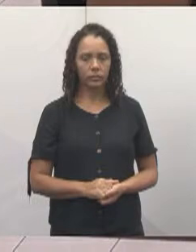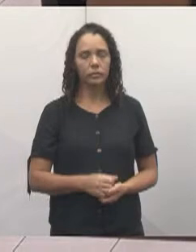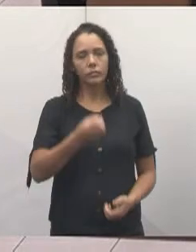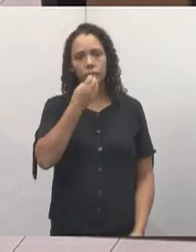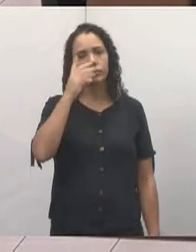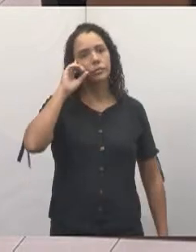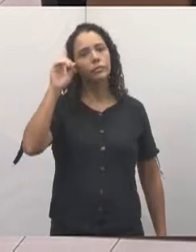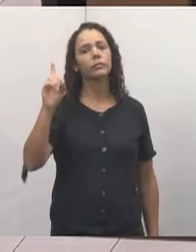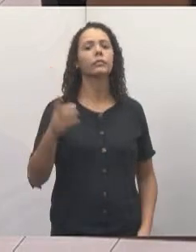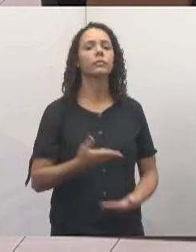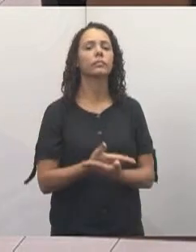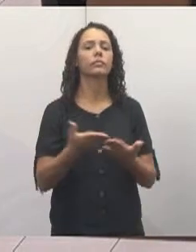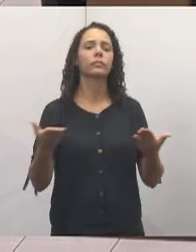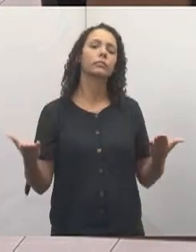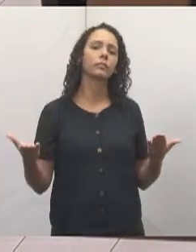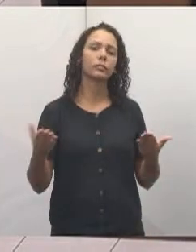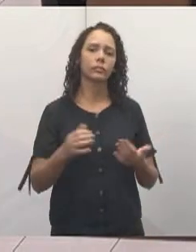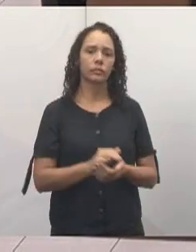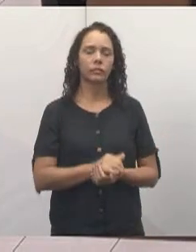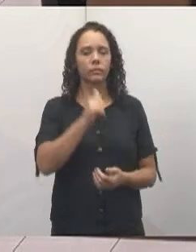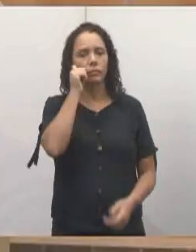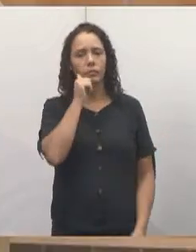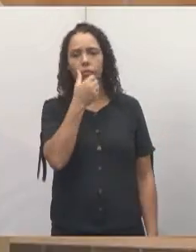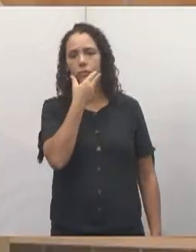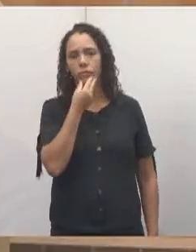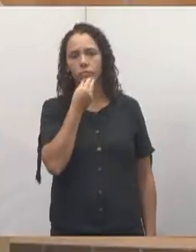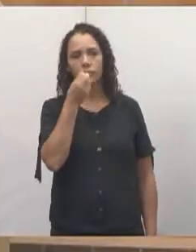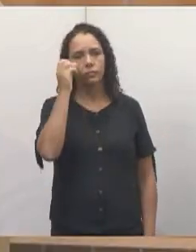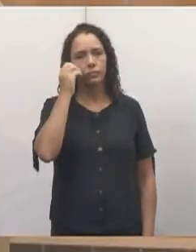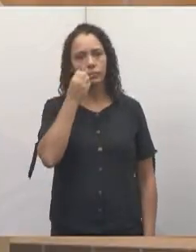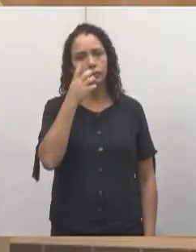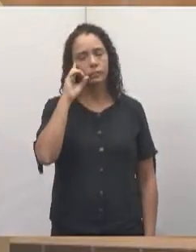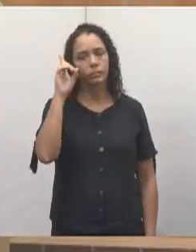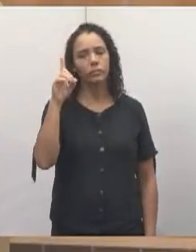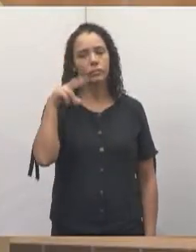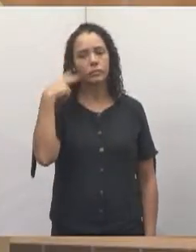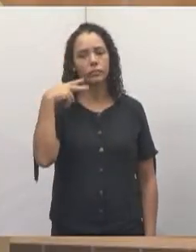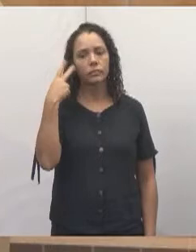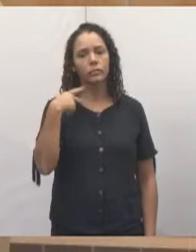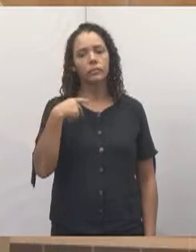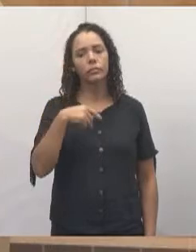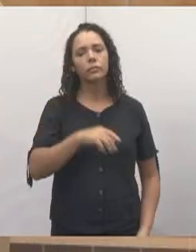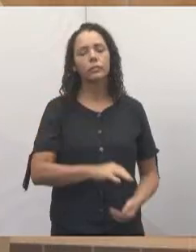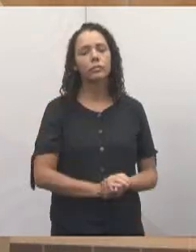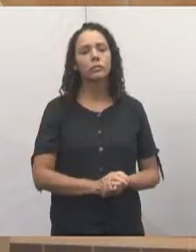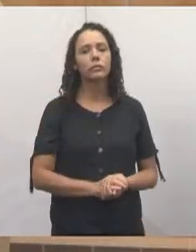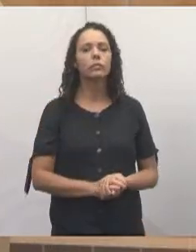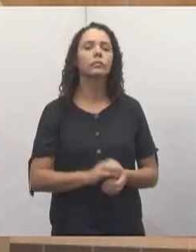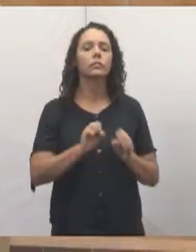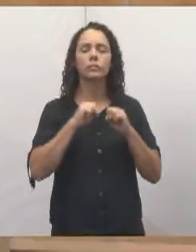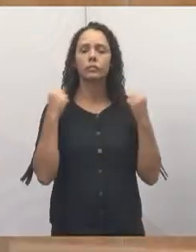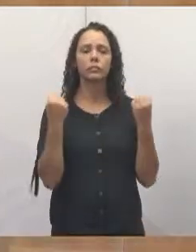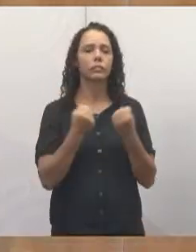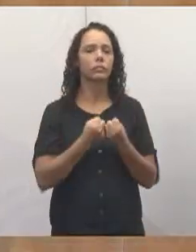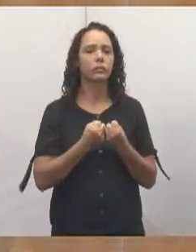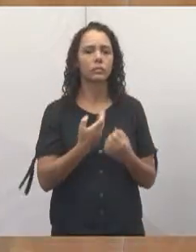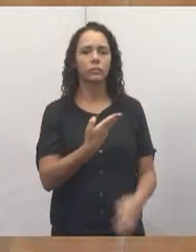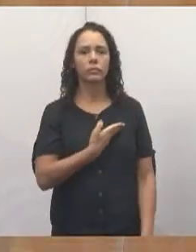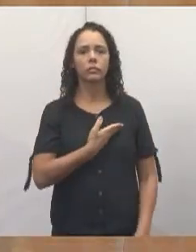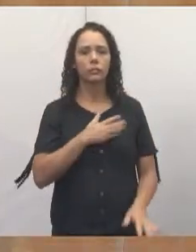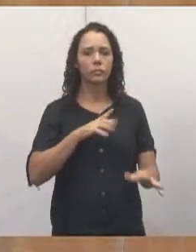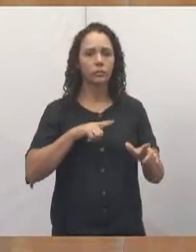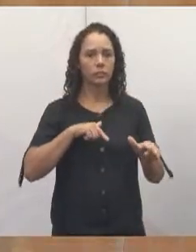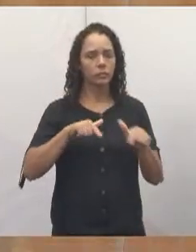Bom dia a todos, bom dia a todas, prezados vereadores, munícipes, assessores e colegas de